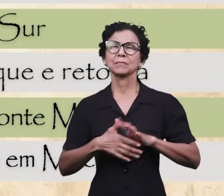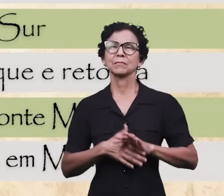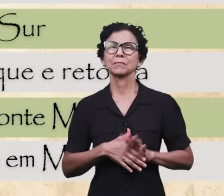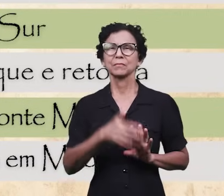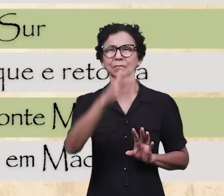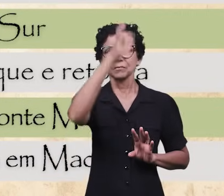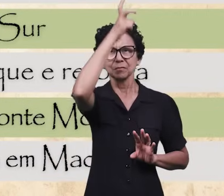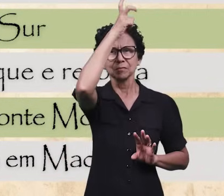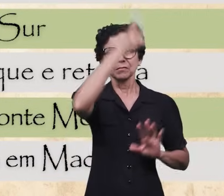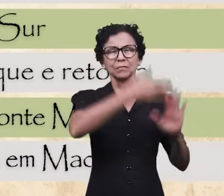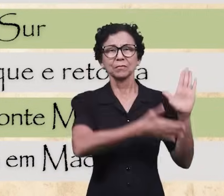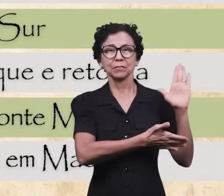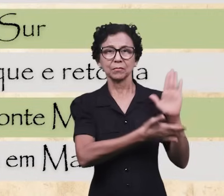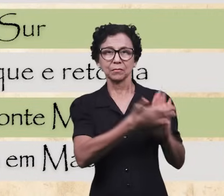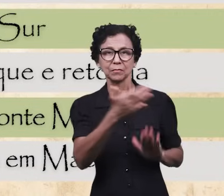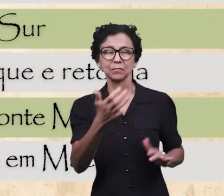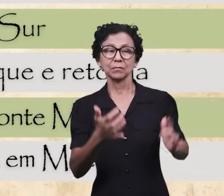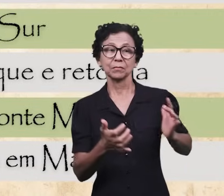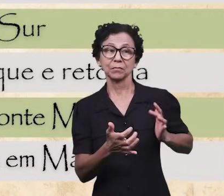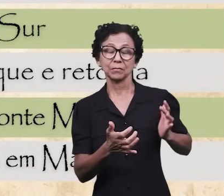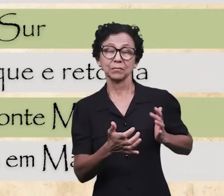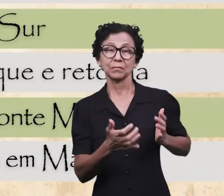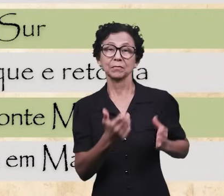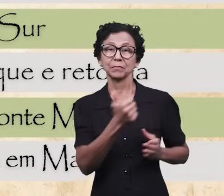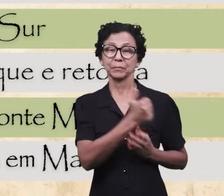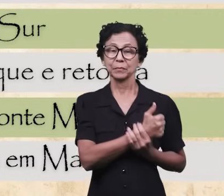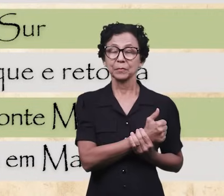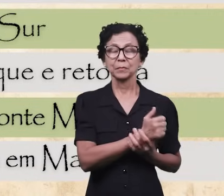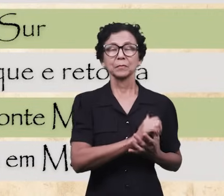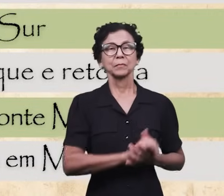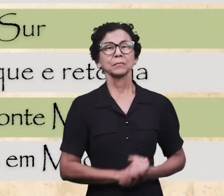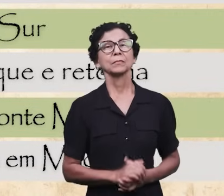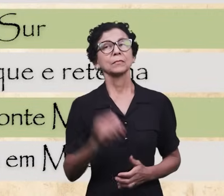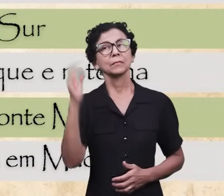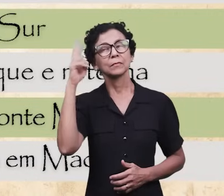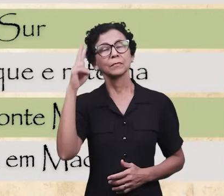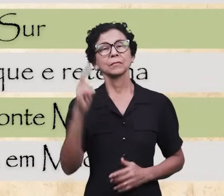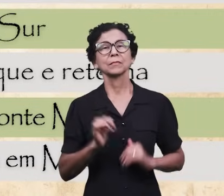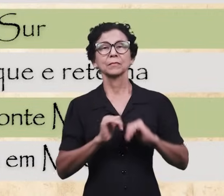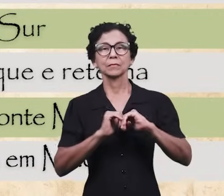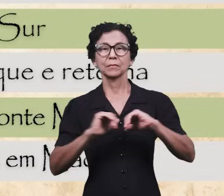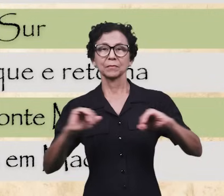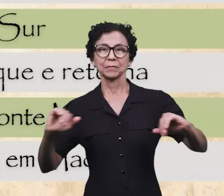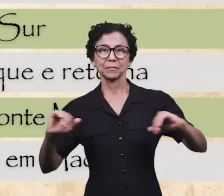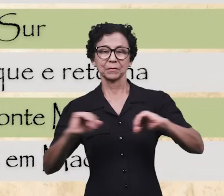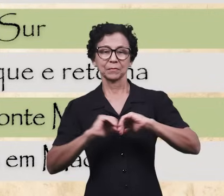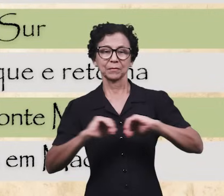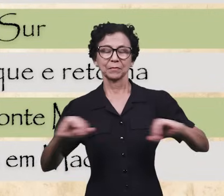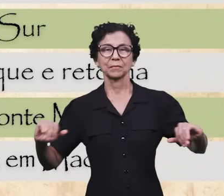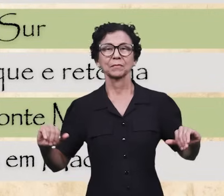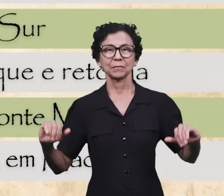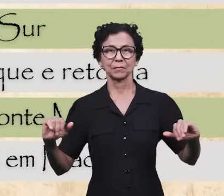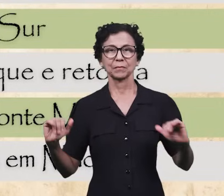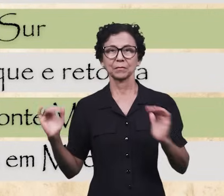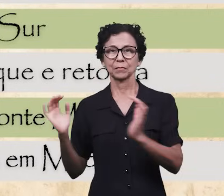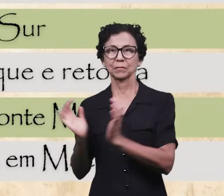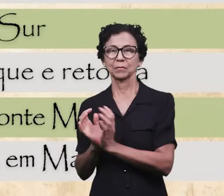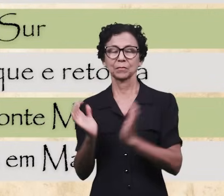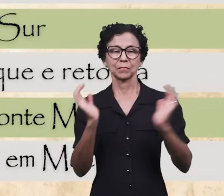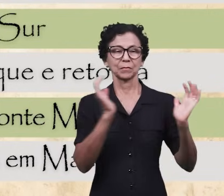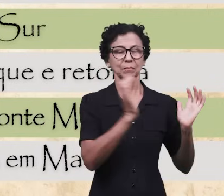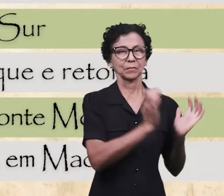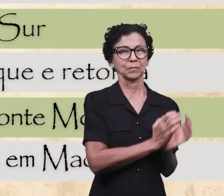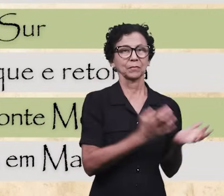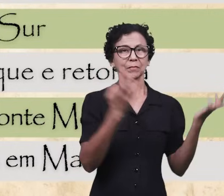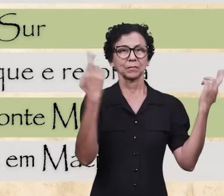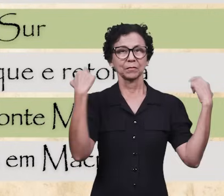da separação dos rebanhos de Abraão e Ló, quando então retornamos para